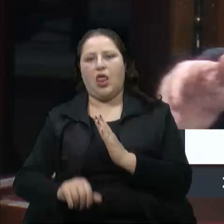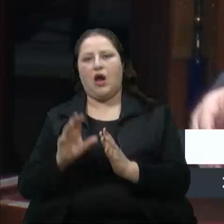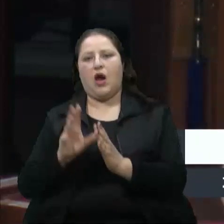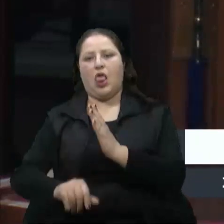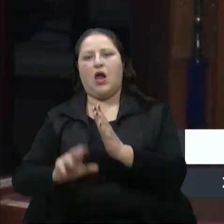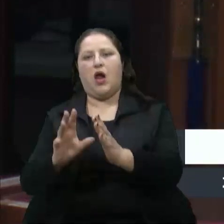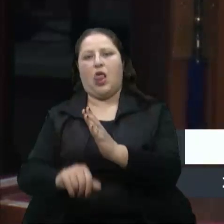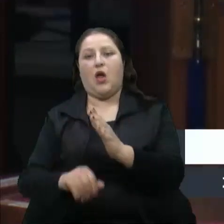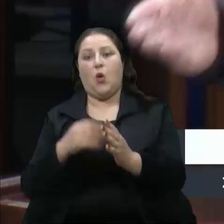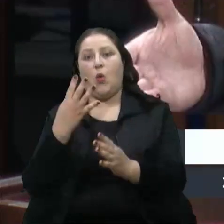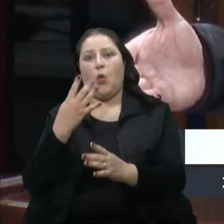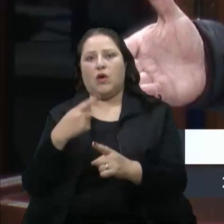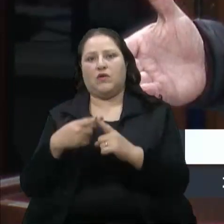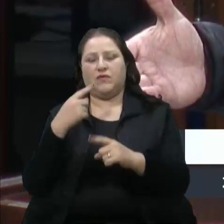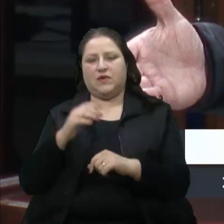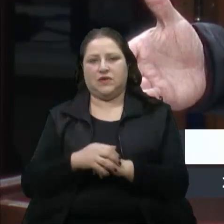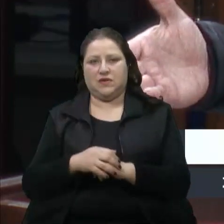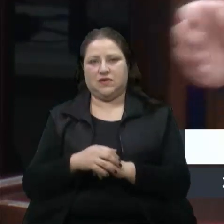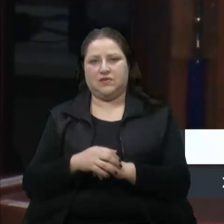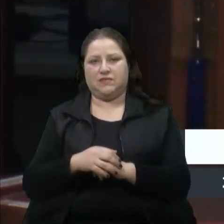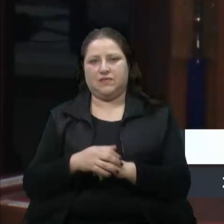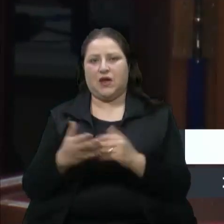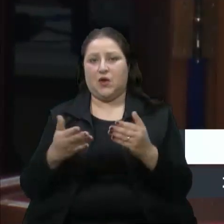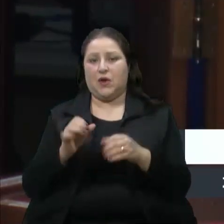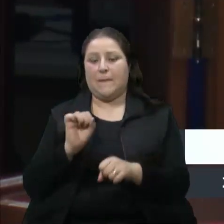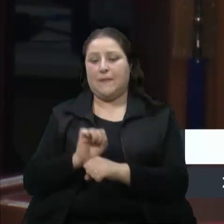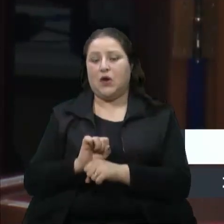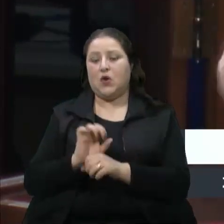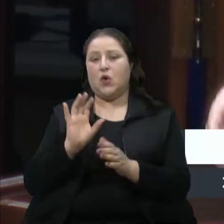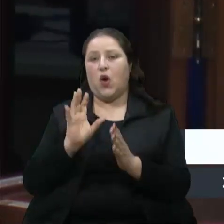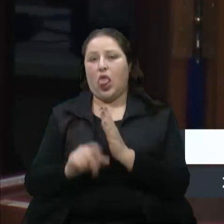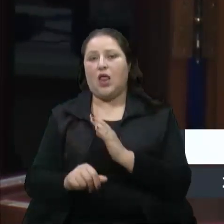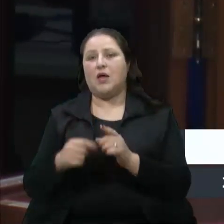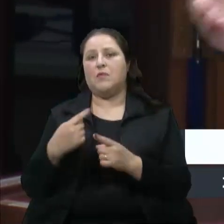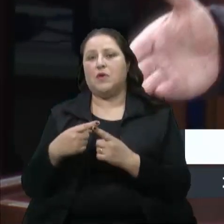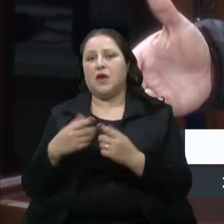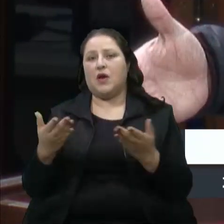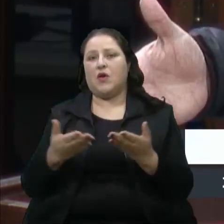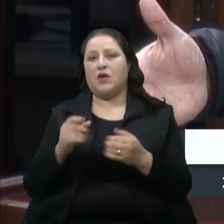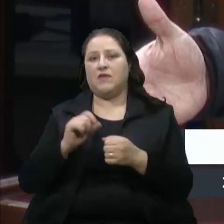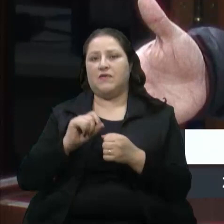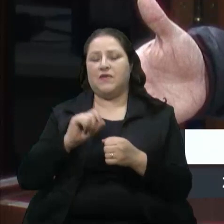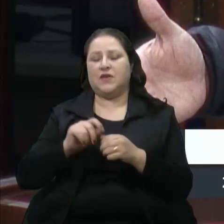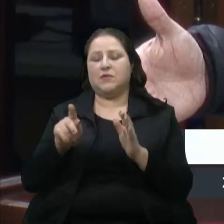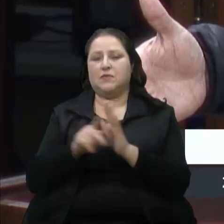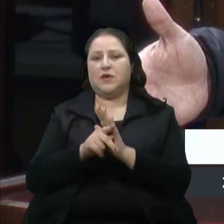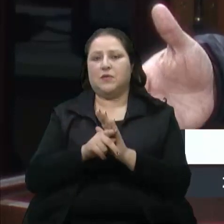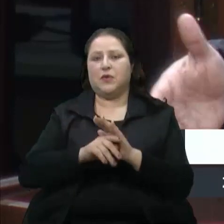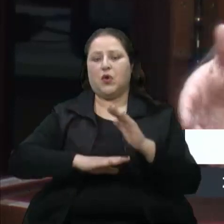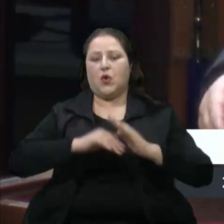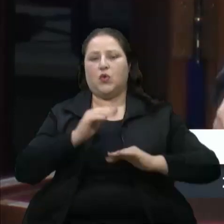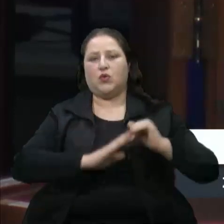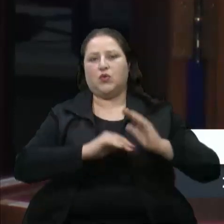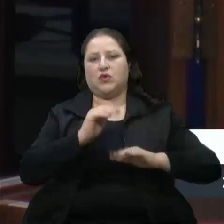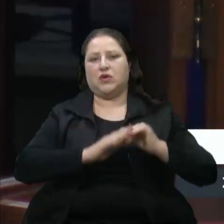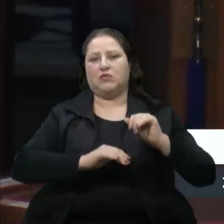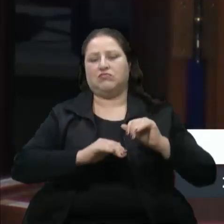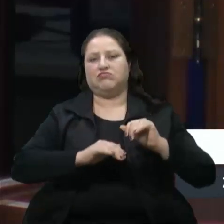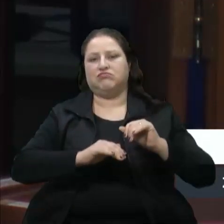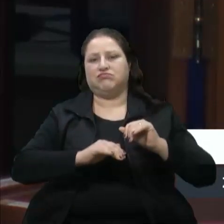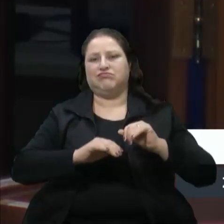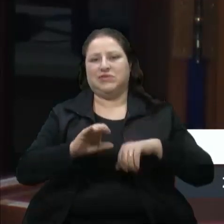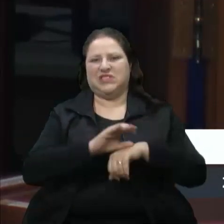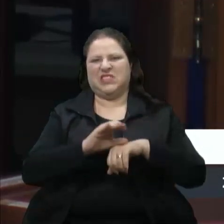e só não estão levando mais, sabe por quê, vereador Fantinel? Porque agora colocaram de concreto. Então eles fizeram, né,